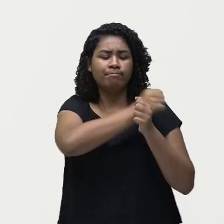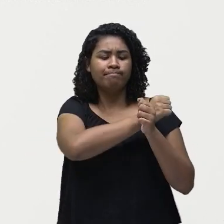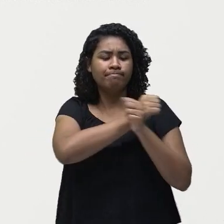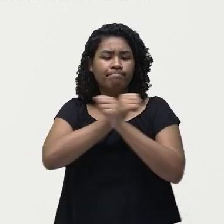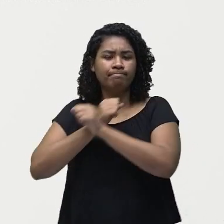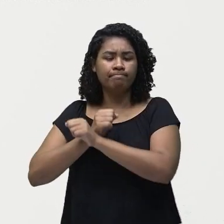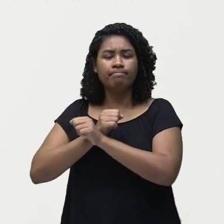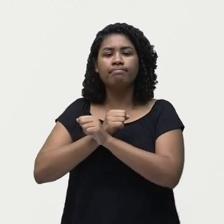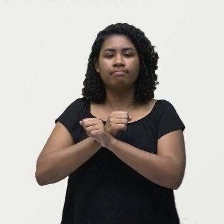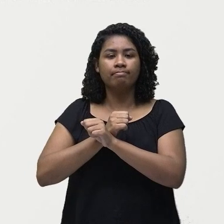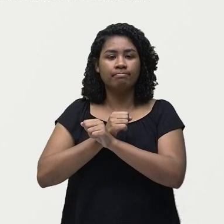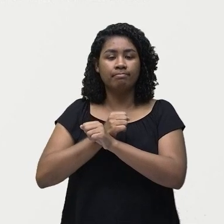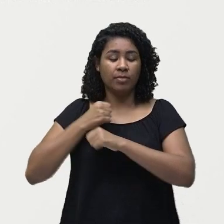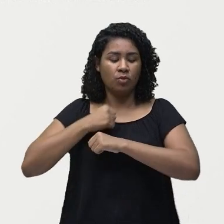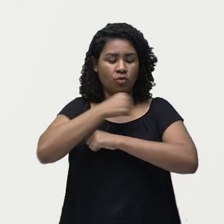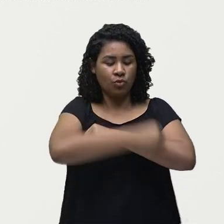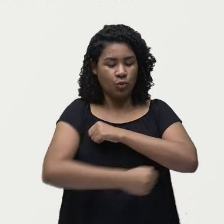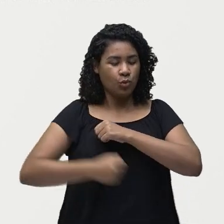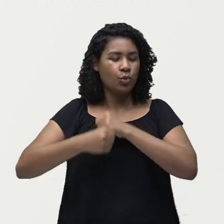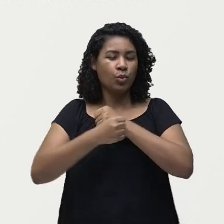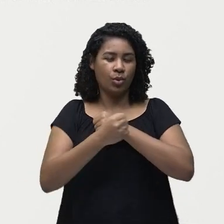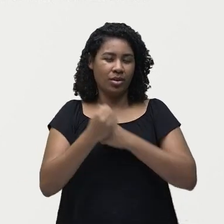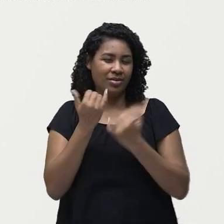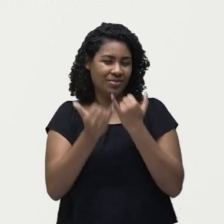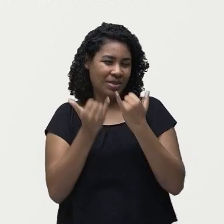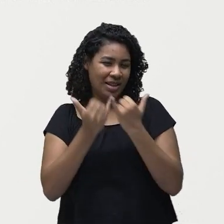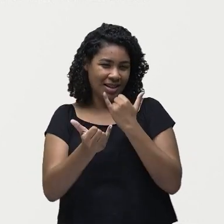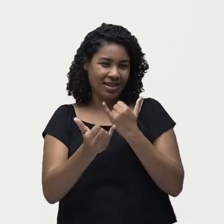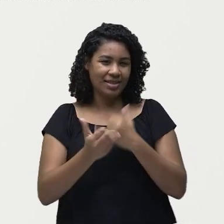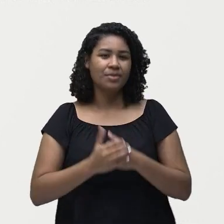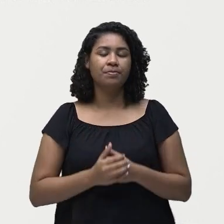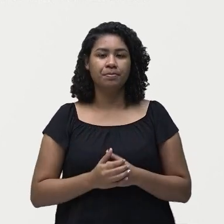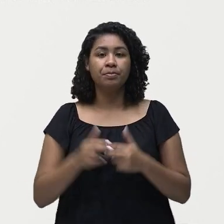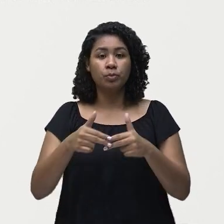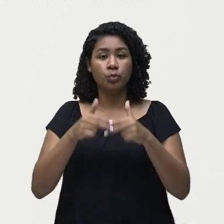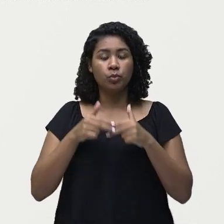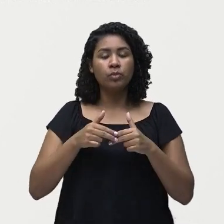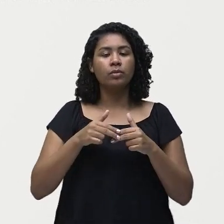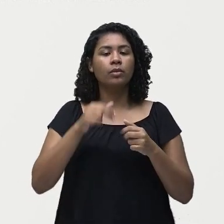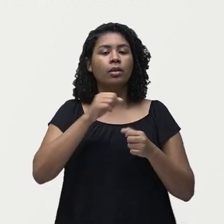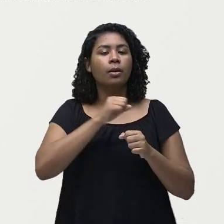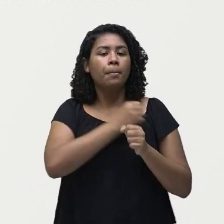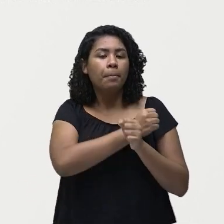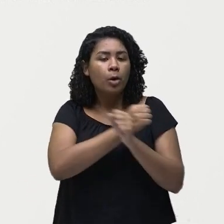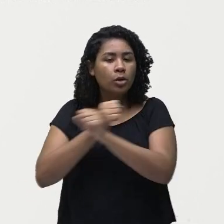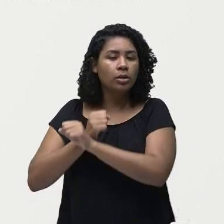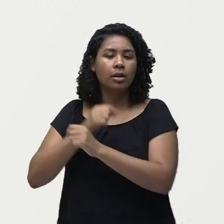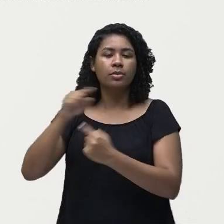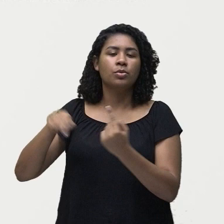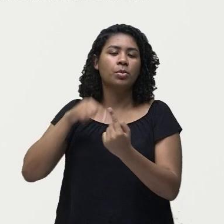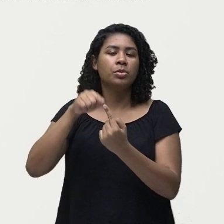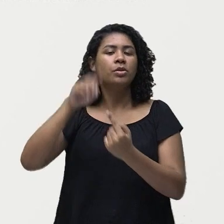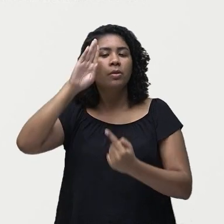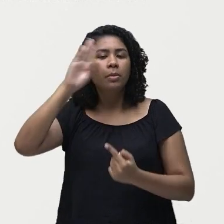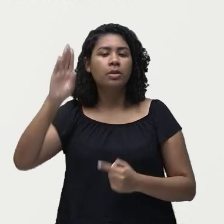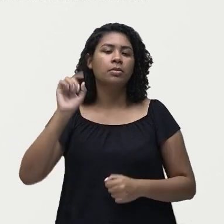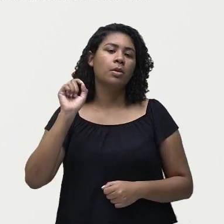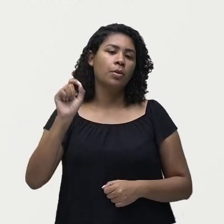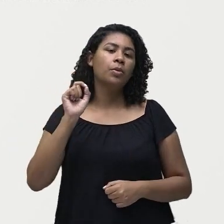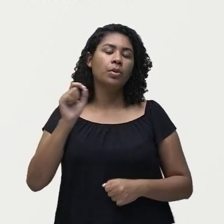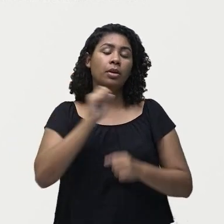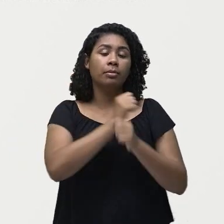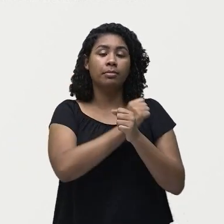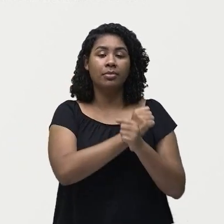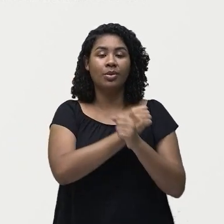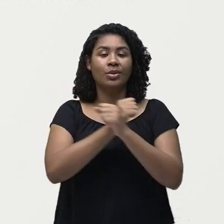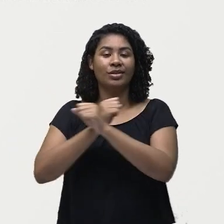qual é a principal proteção da camada de ozônio presente lá na estratosfera? É justamente de